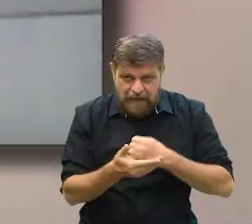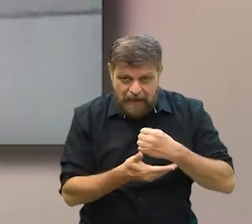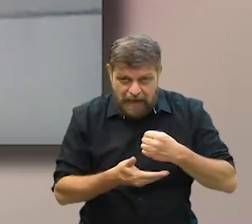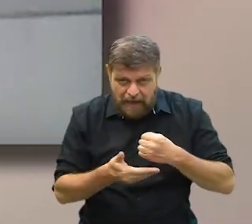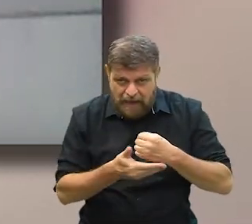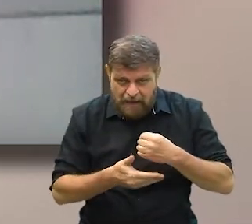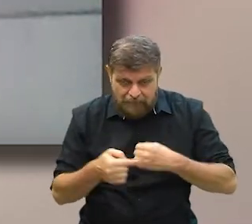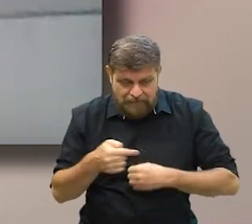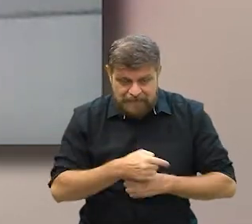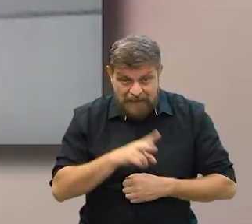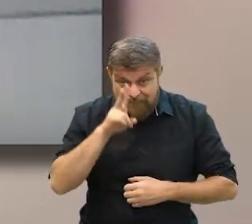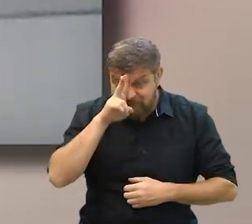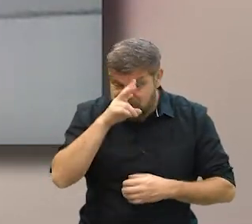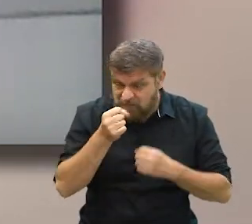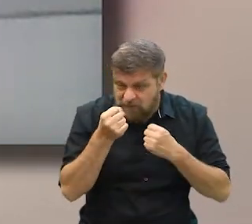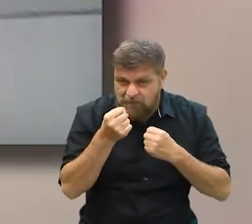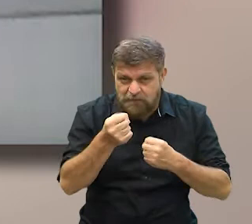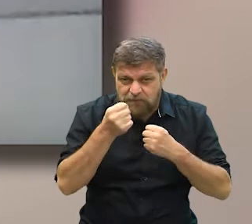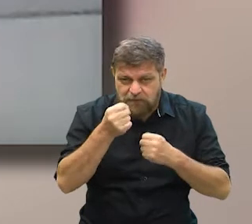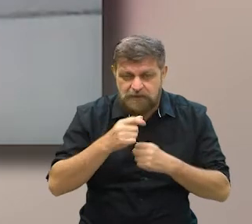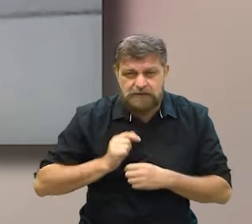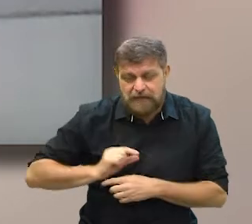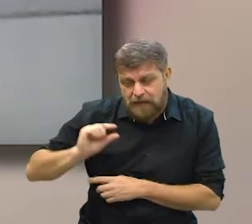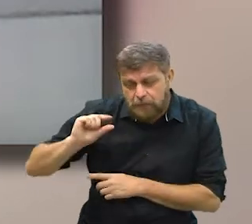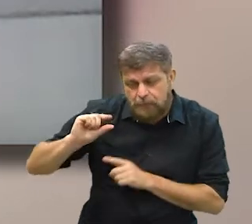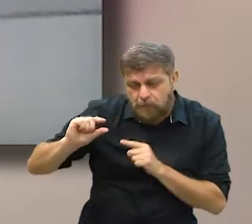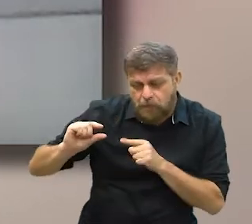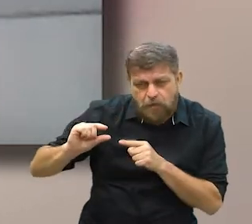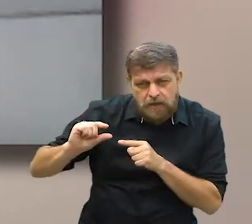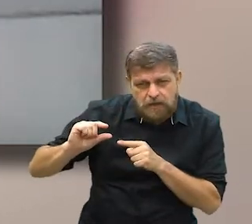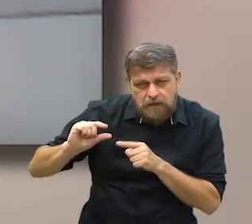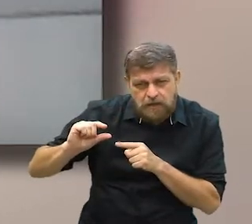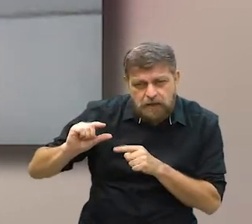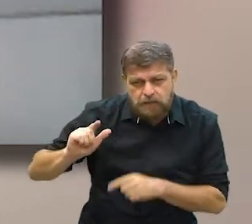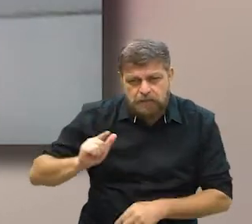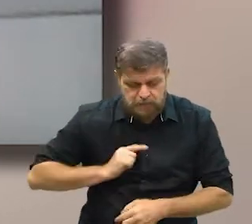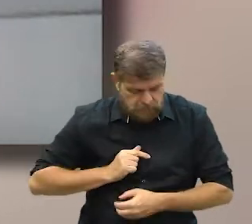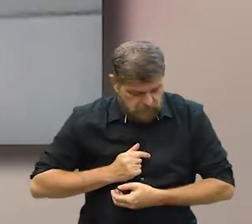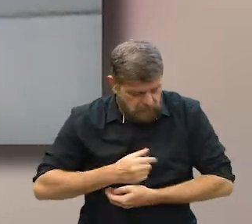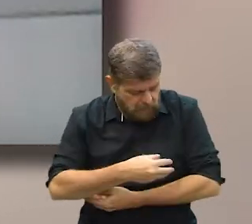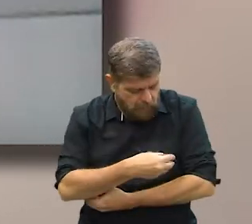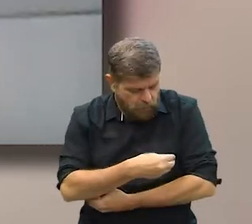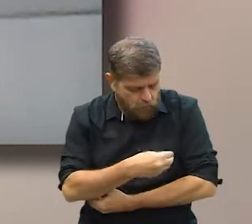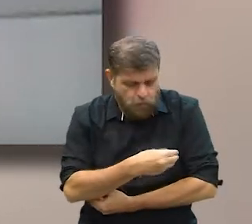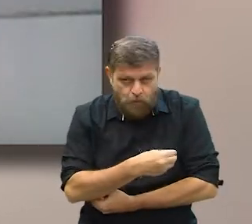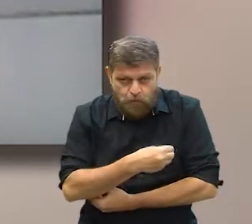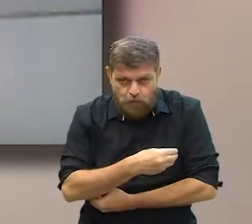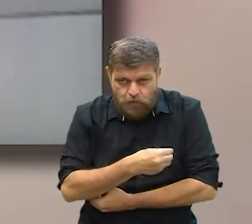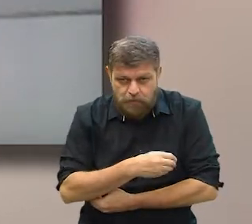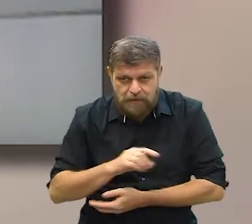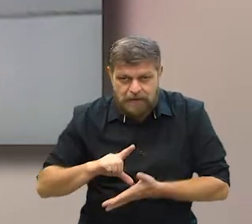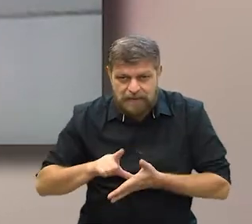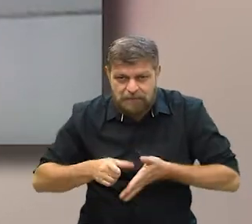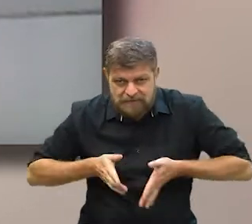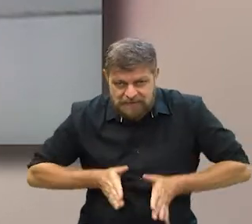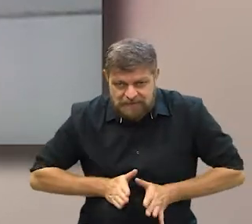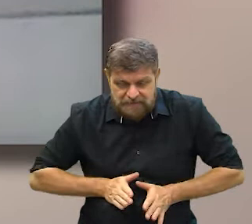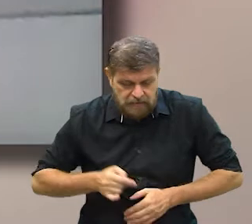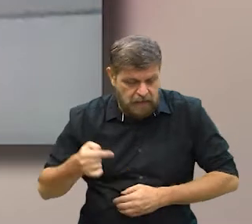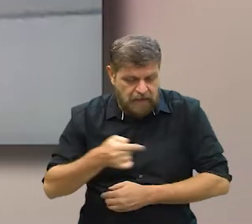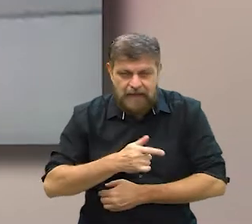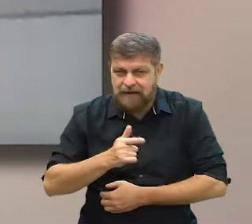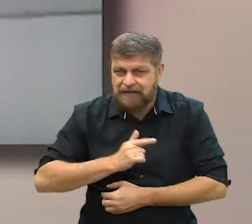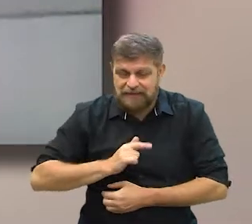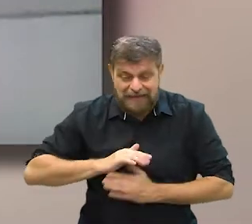bebê. Então, ele é um leite hipercalórico que, num volume muito pequeno, como é o do estômago do bebê, do recém-nascido,